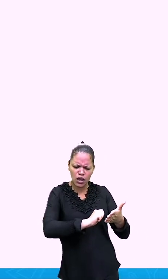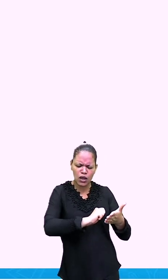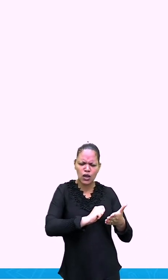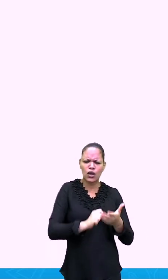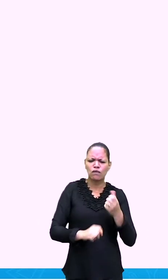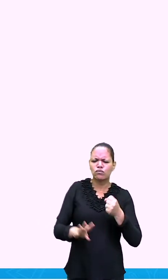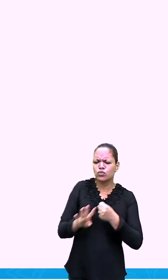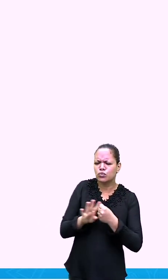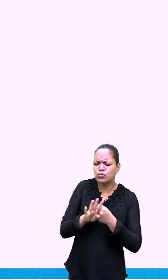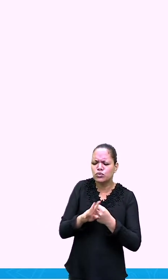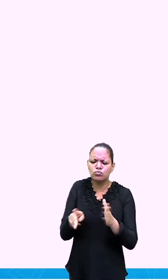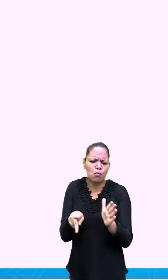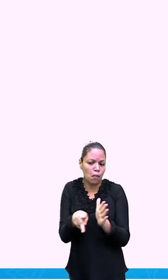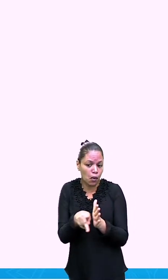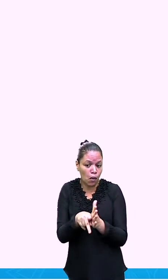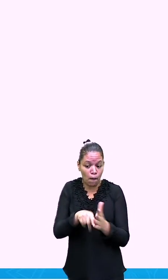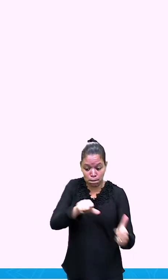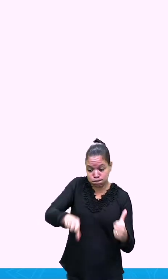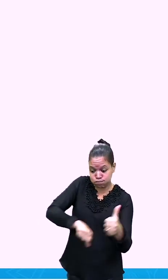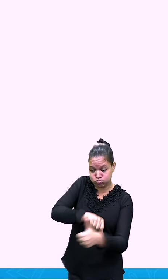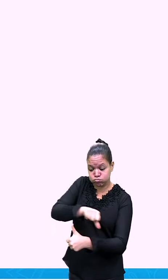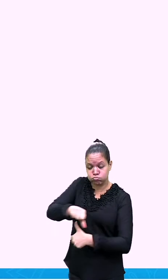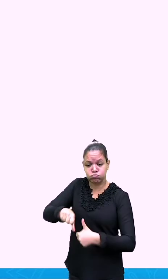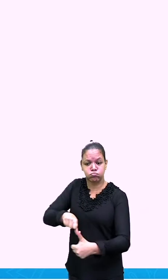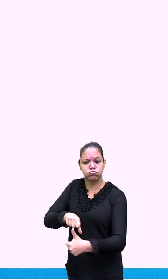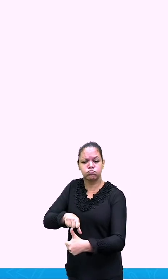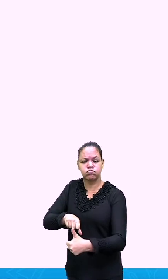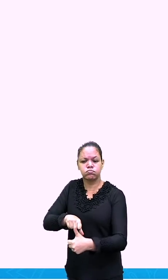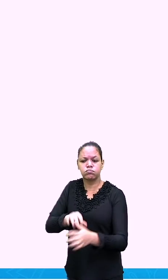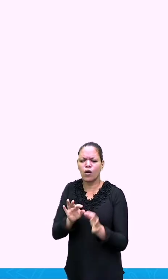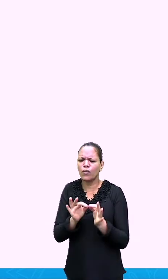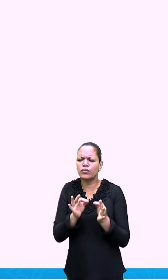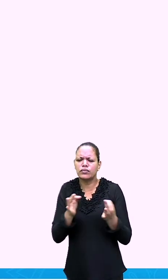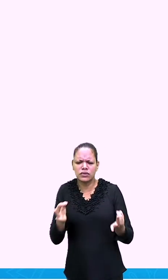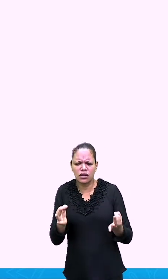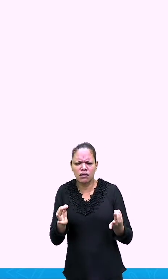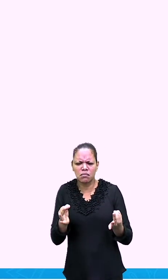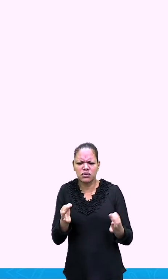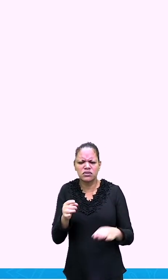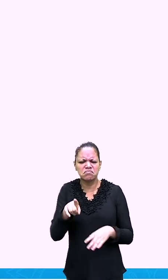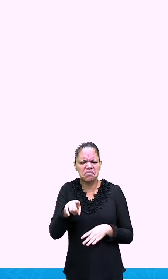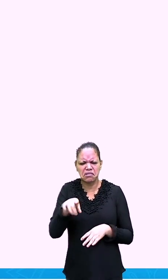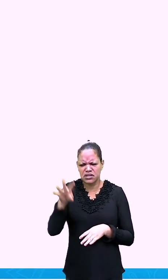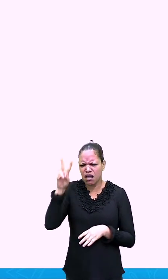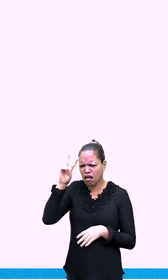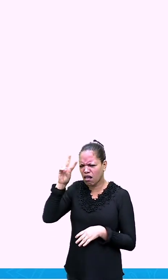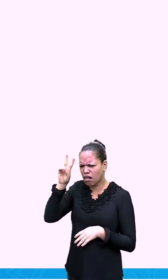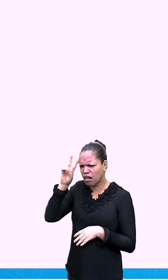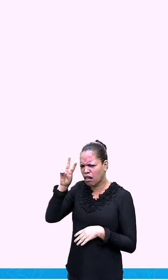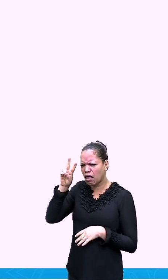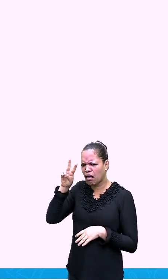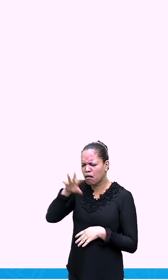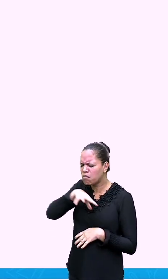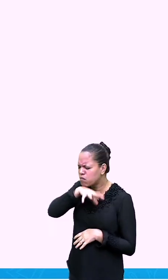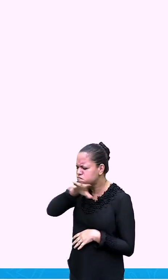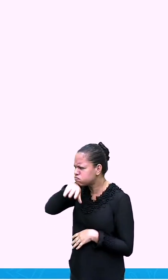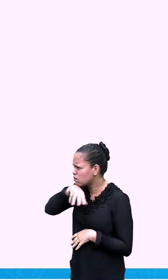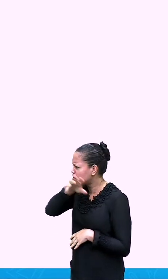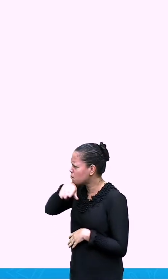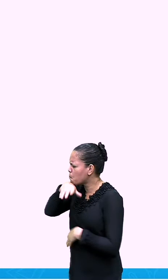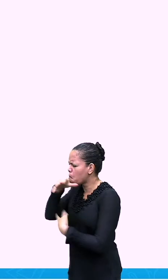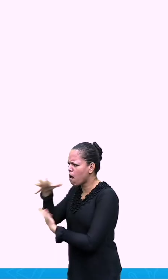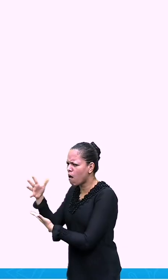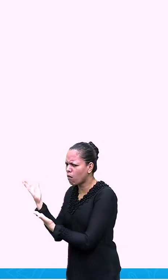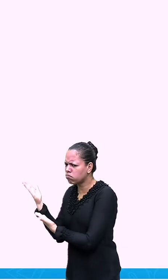os substantivos comuns. A gente tem aqui, quem lembra desse animalzinho aqui? É o